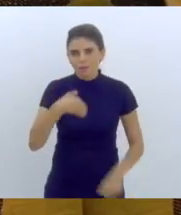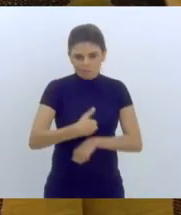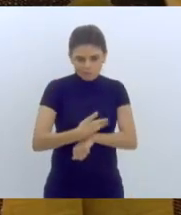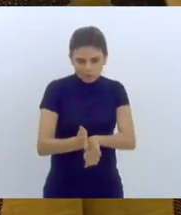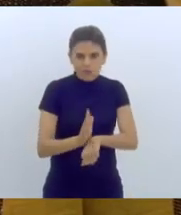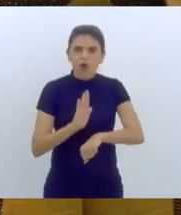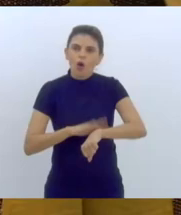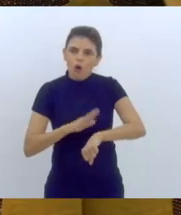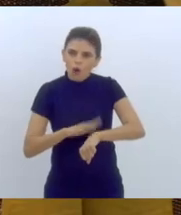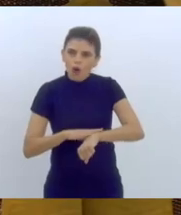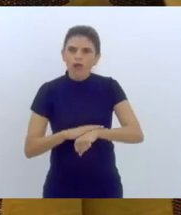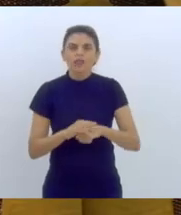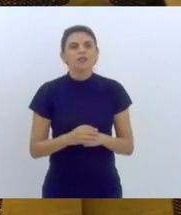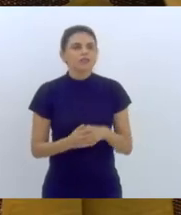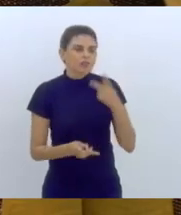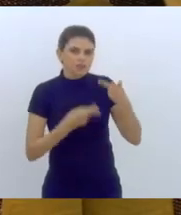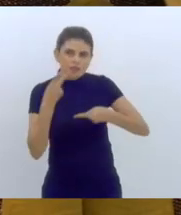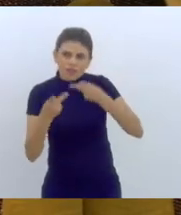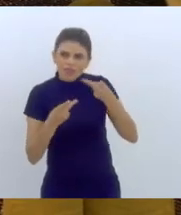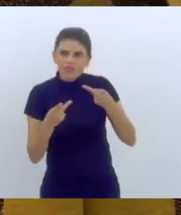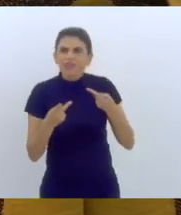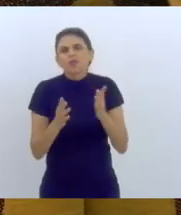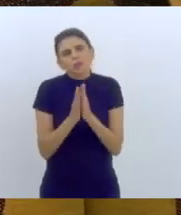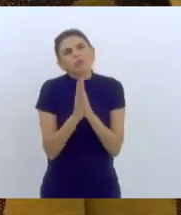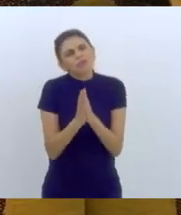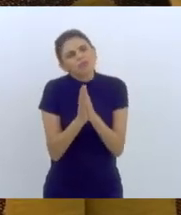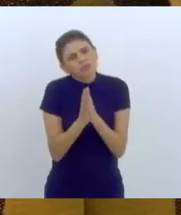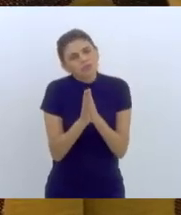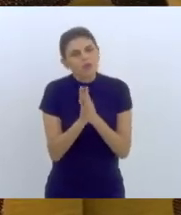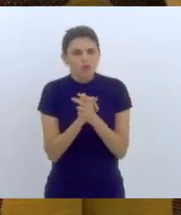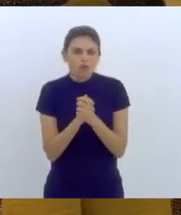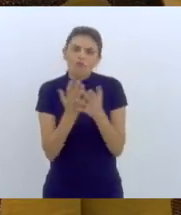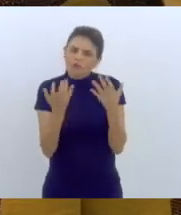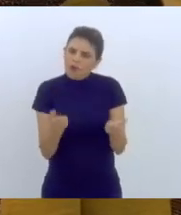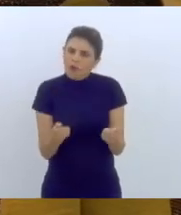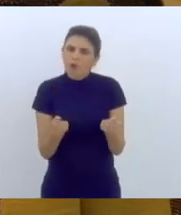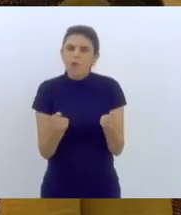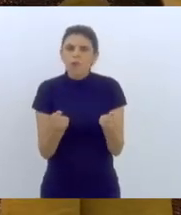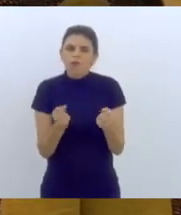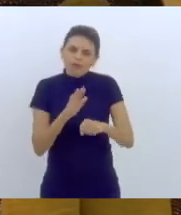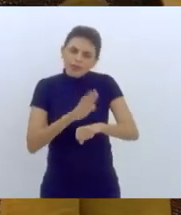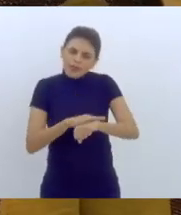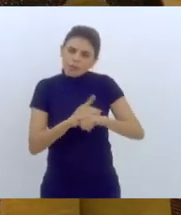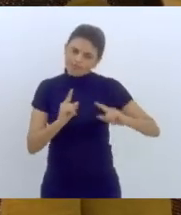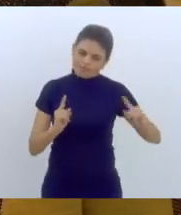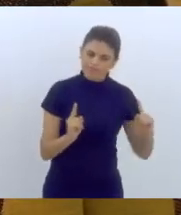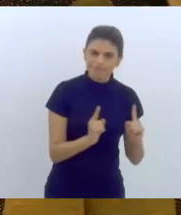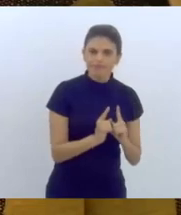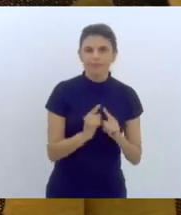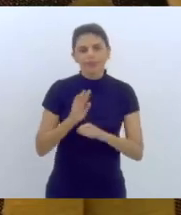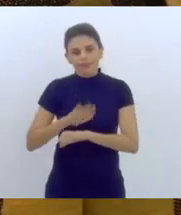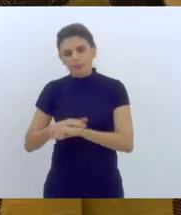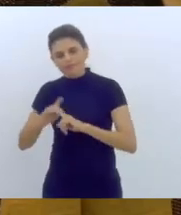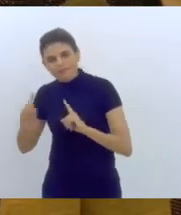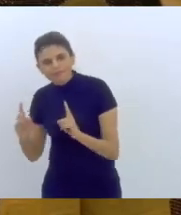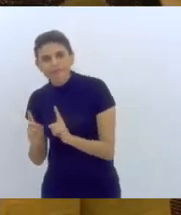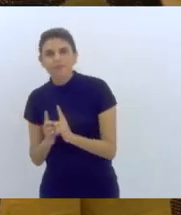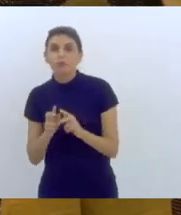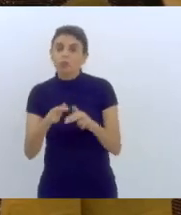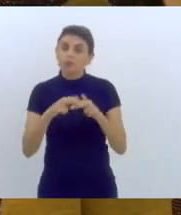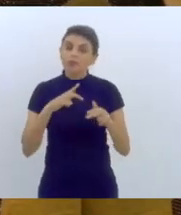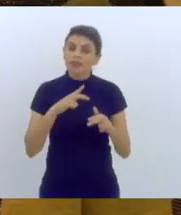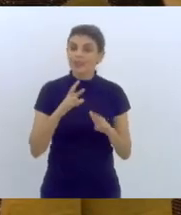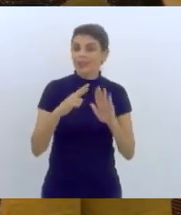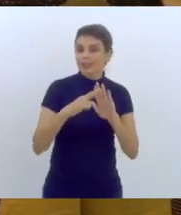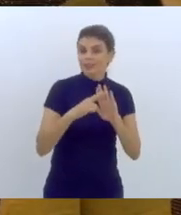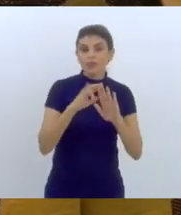colega na esquerda, vamos fazer um reajuste entre nós, porque é para isso que tem o regimento interno,